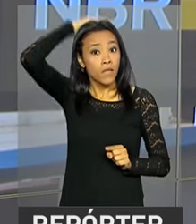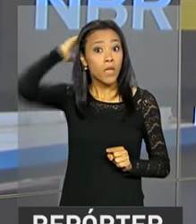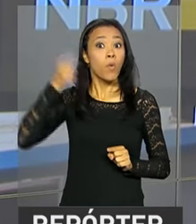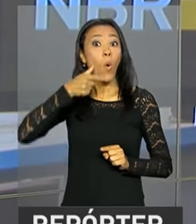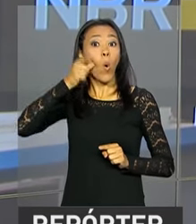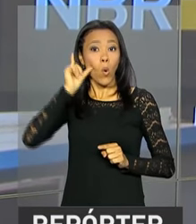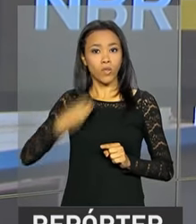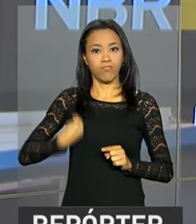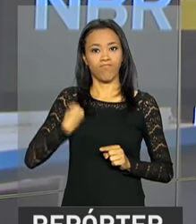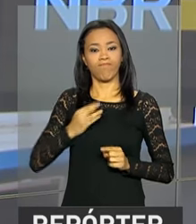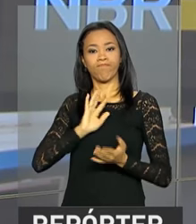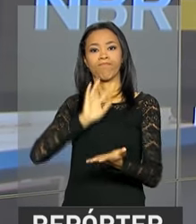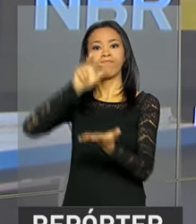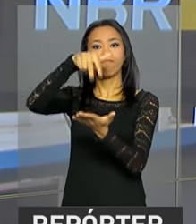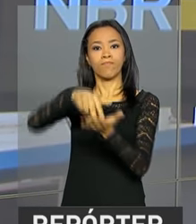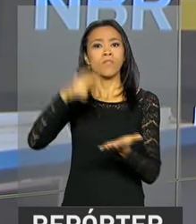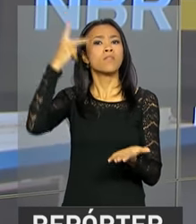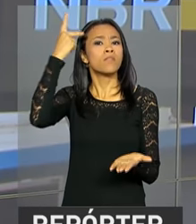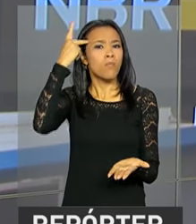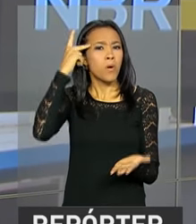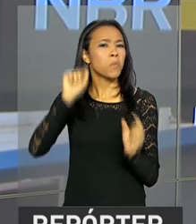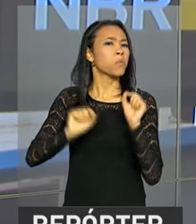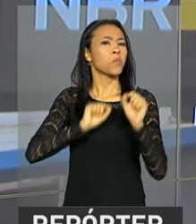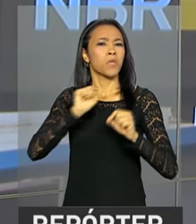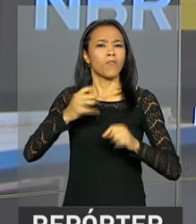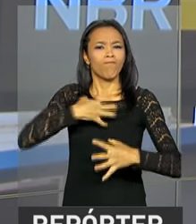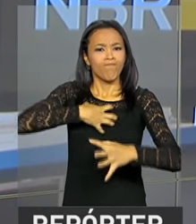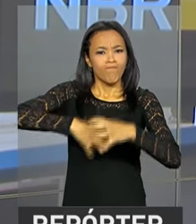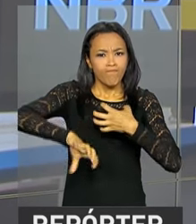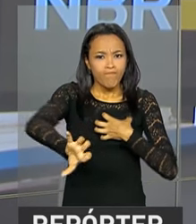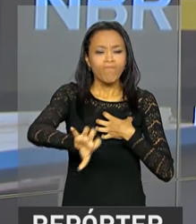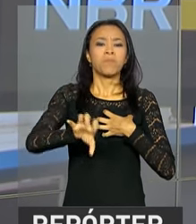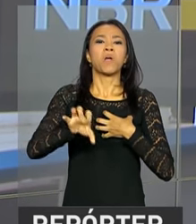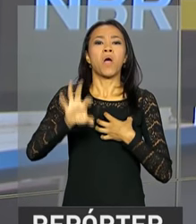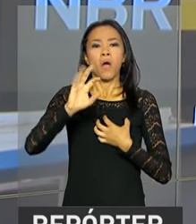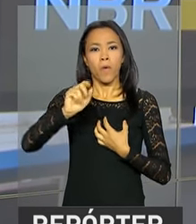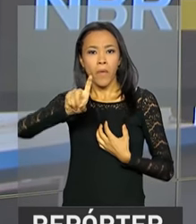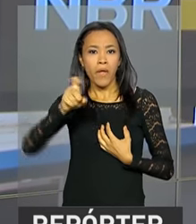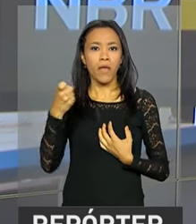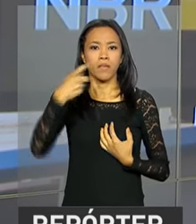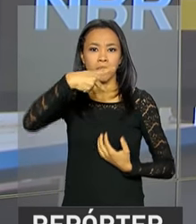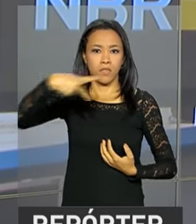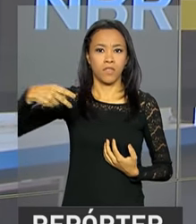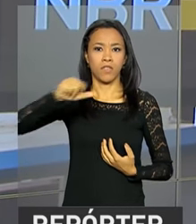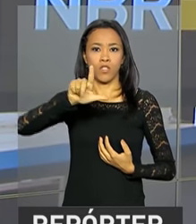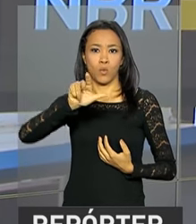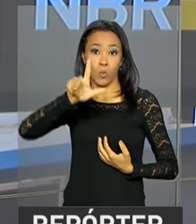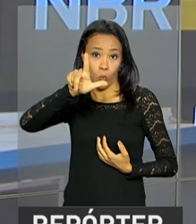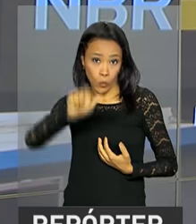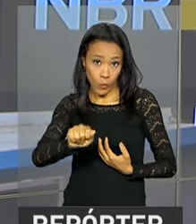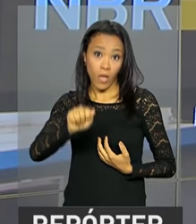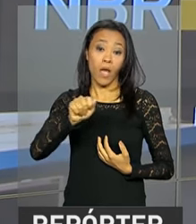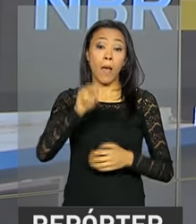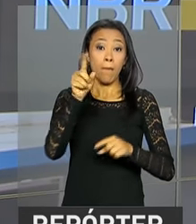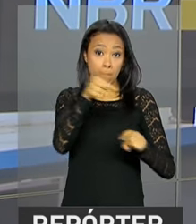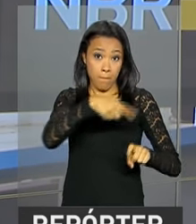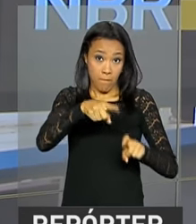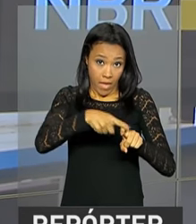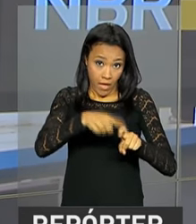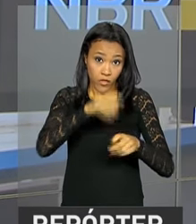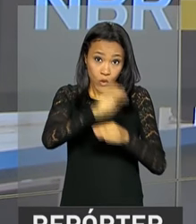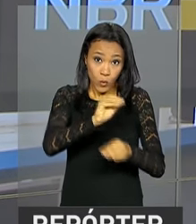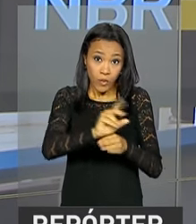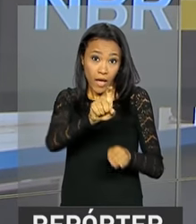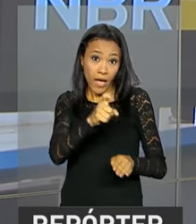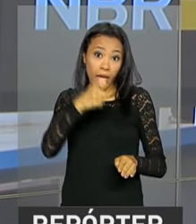esteve ontem em São Paulo para prestar solidariedade ao ex-presidente Lula. Médicos que cuidam da ex-preira dama, a